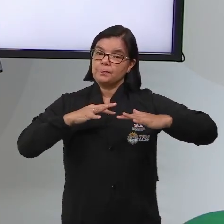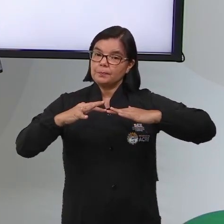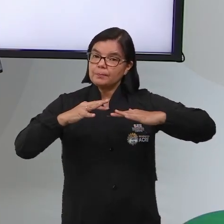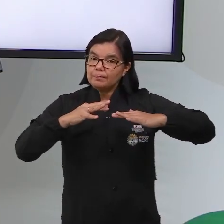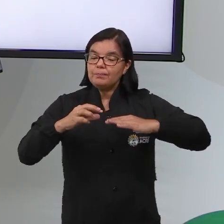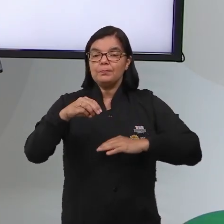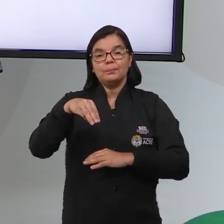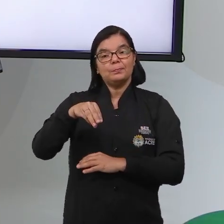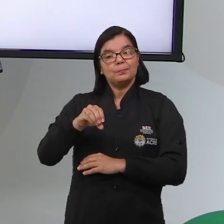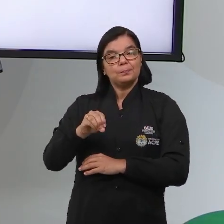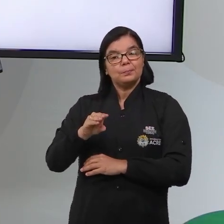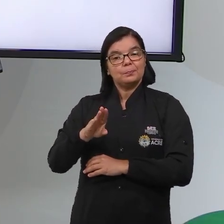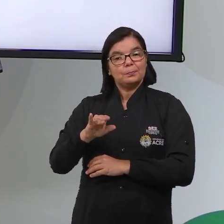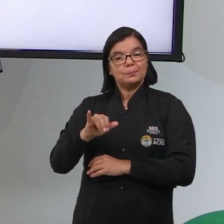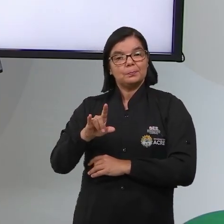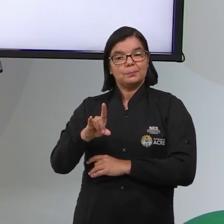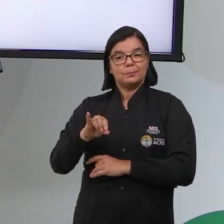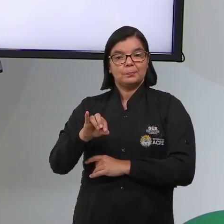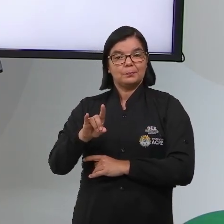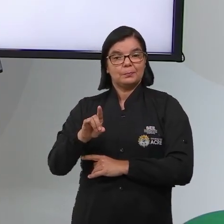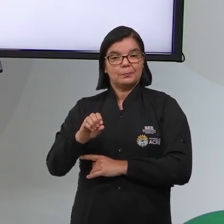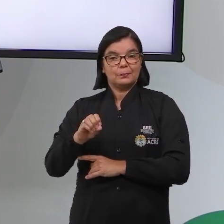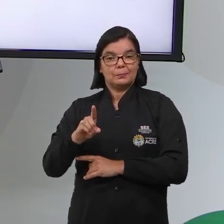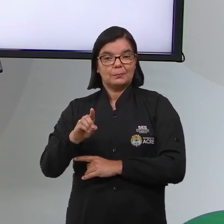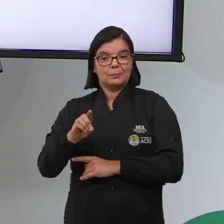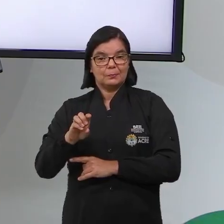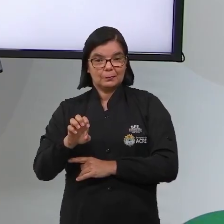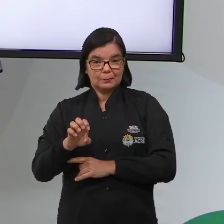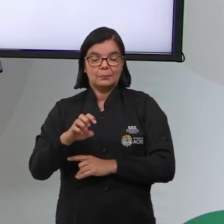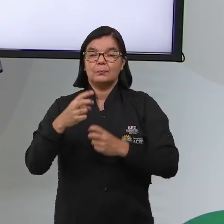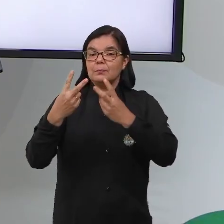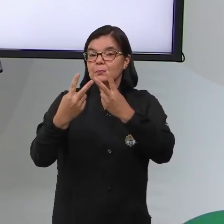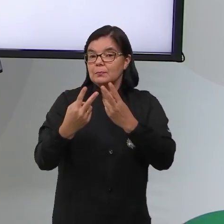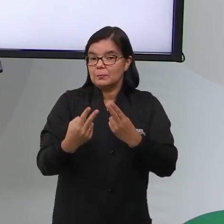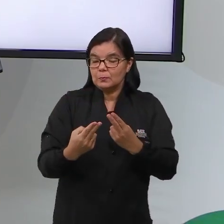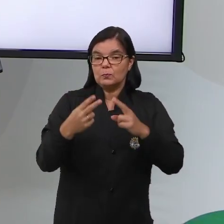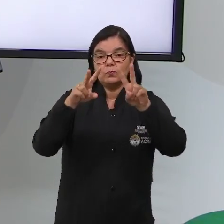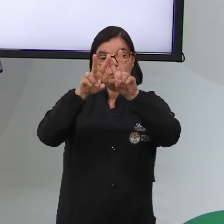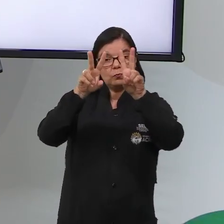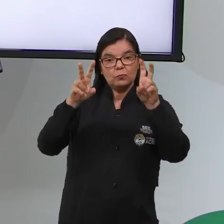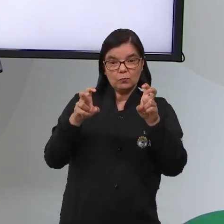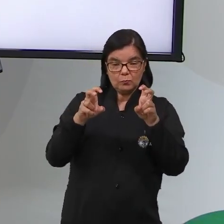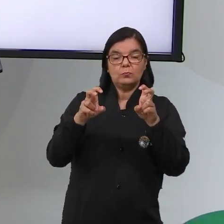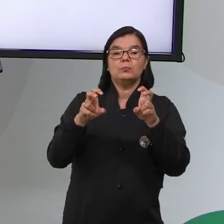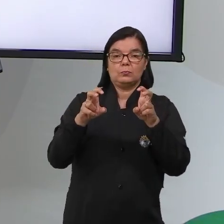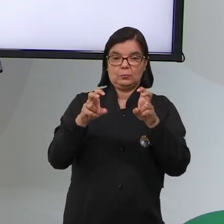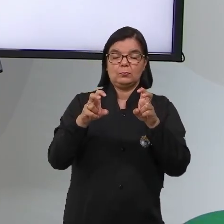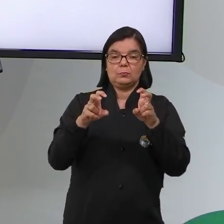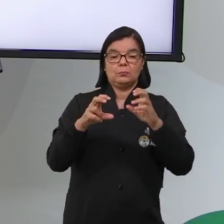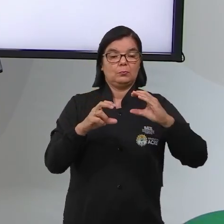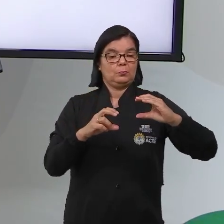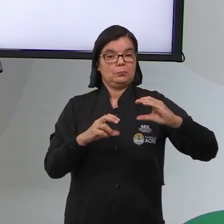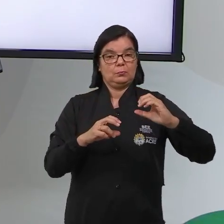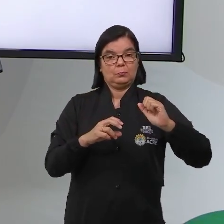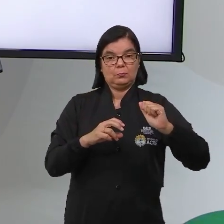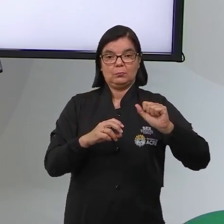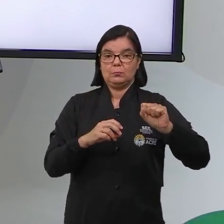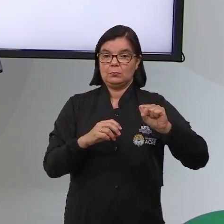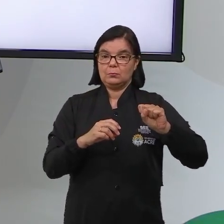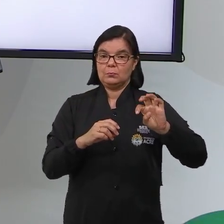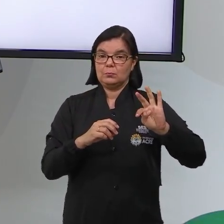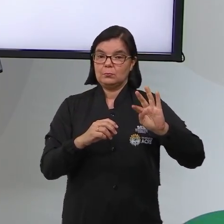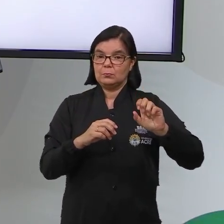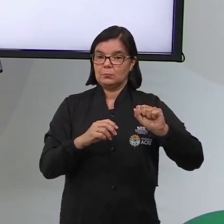mobilidade. Então, quando eu trato do mesmo assunto relacionado às castas, eu não